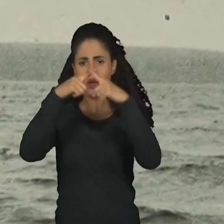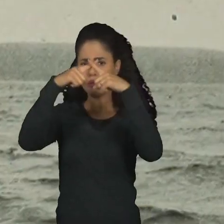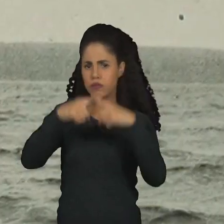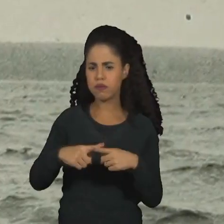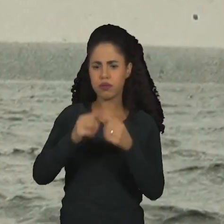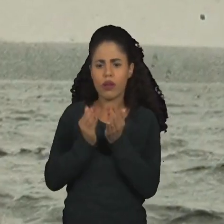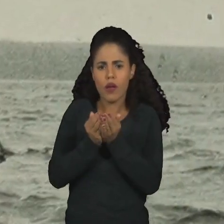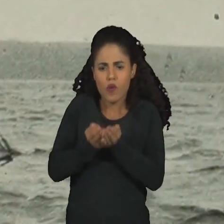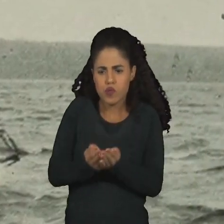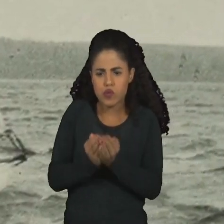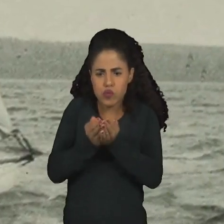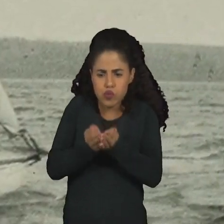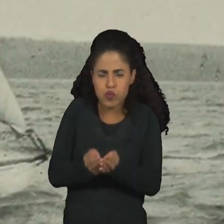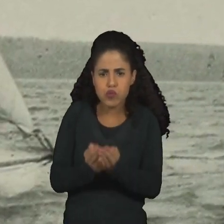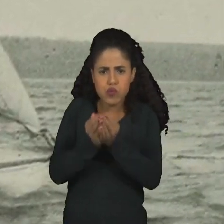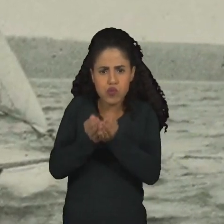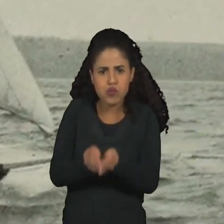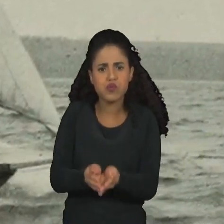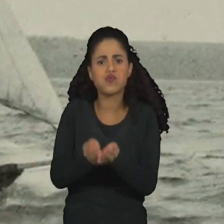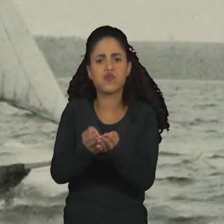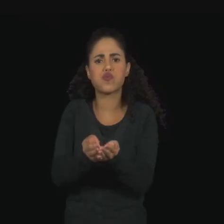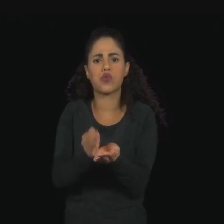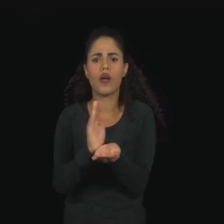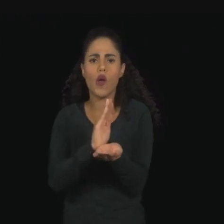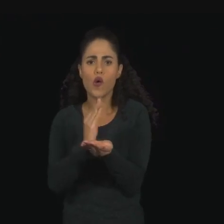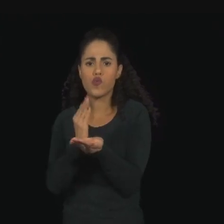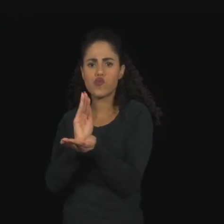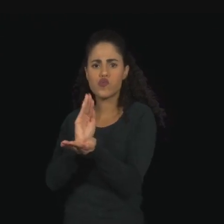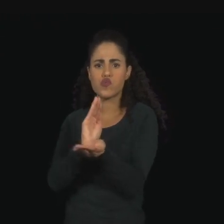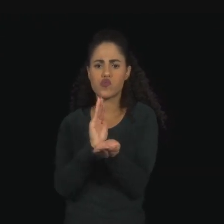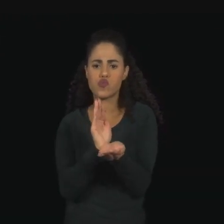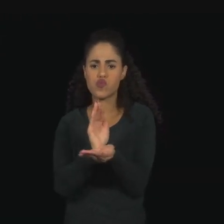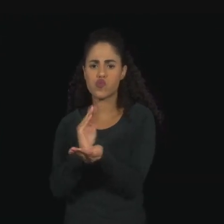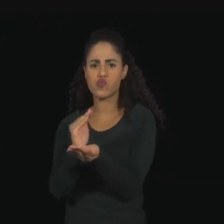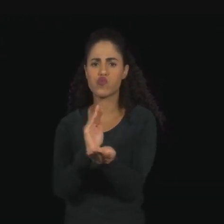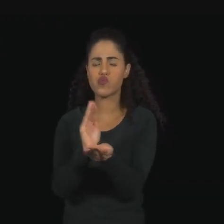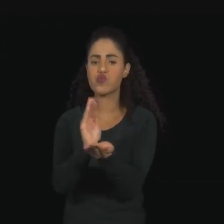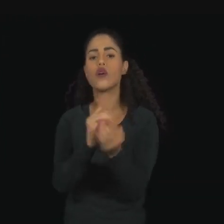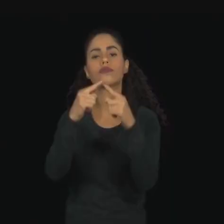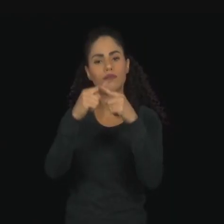competições oceânicas de barcos à vela se tornaram um esporte olímpico.